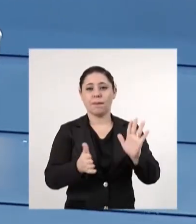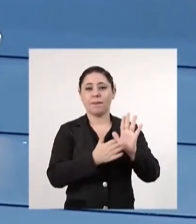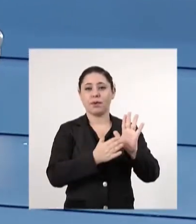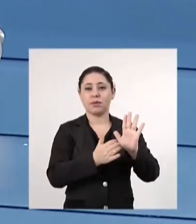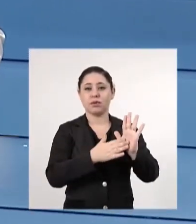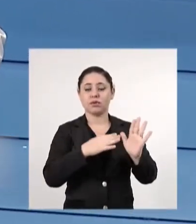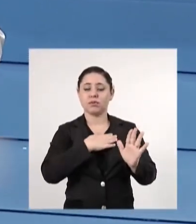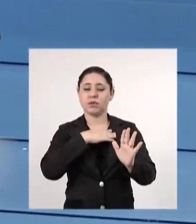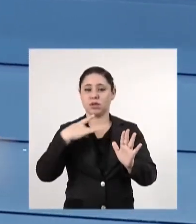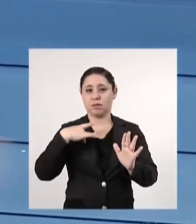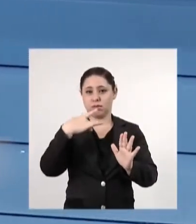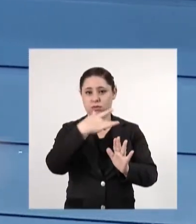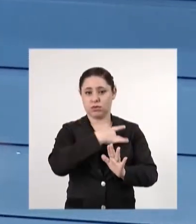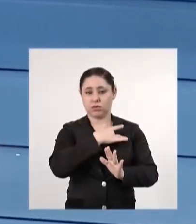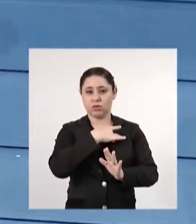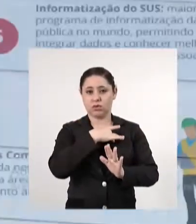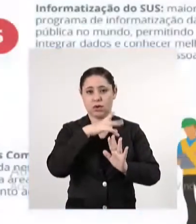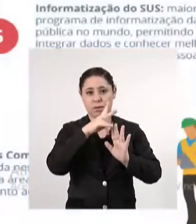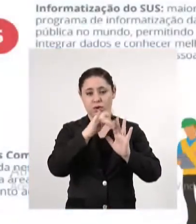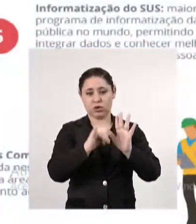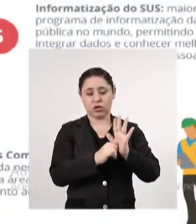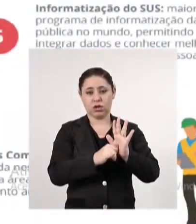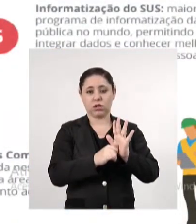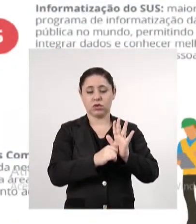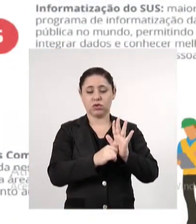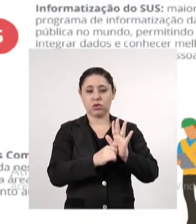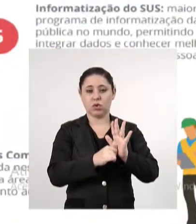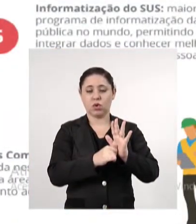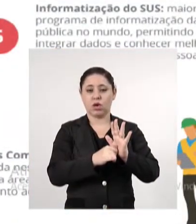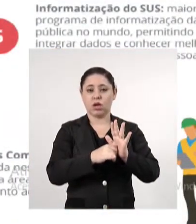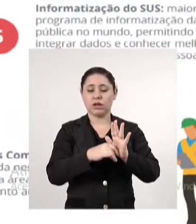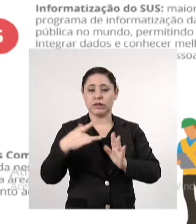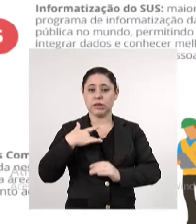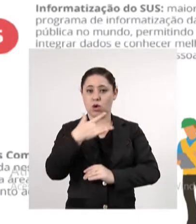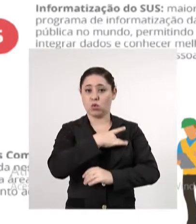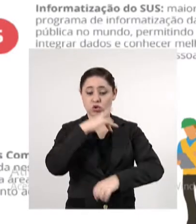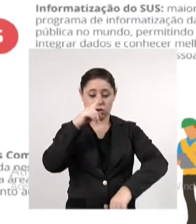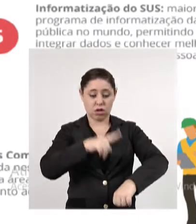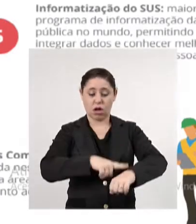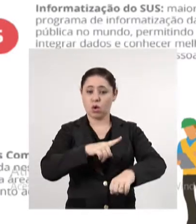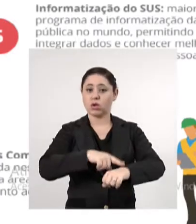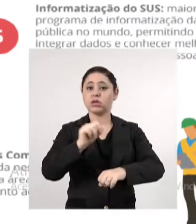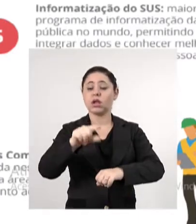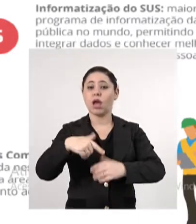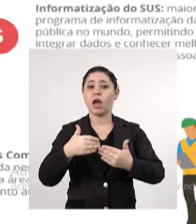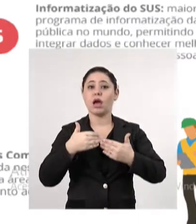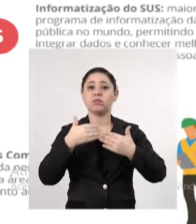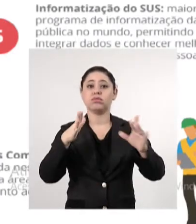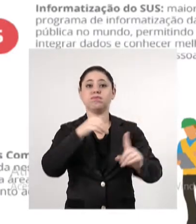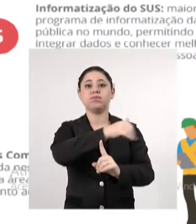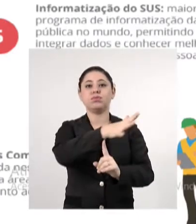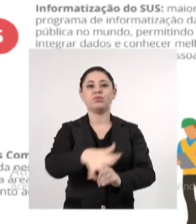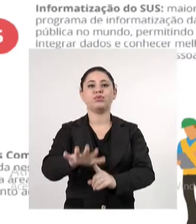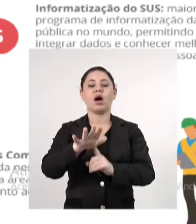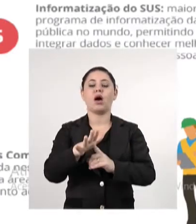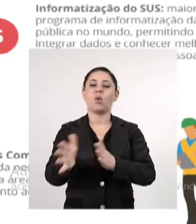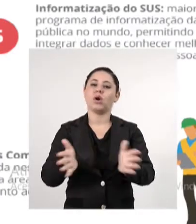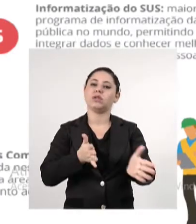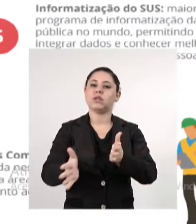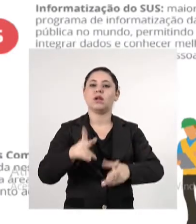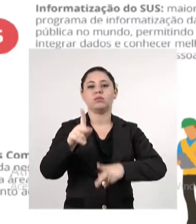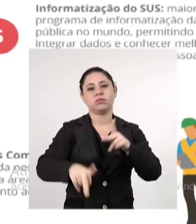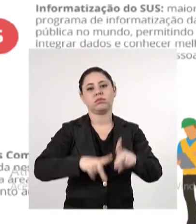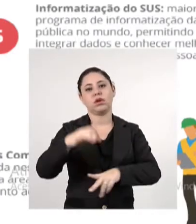proposta do Ministério da Saúde, que é o programa Saúde na Hora, no qual o objetivo é expandir o acesso para a população,